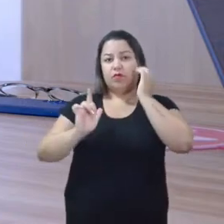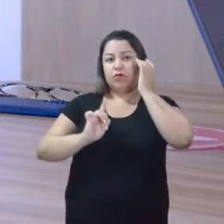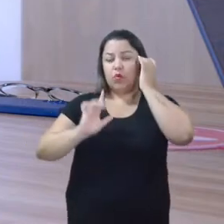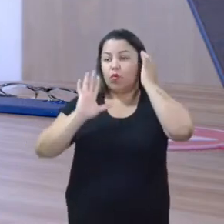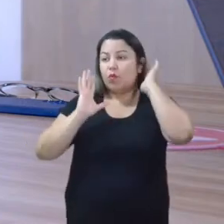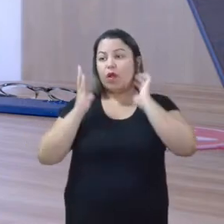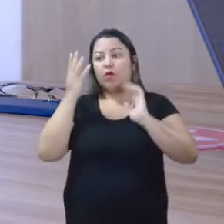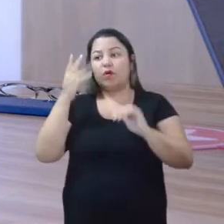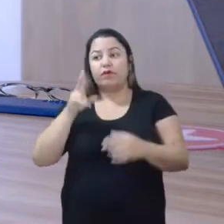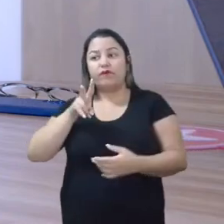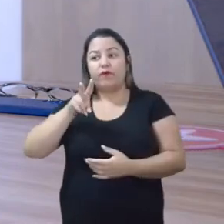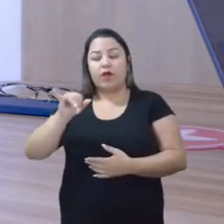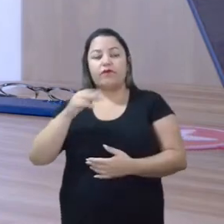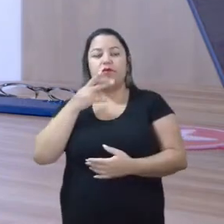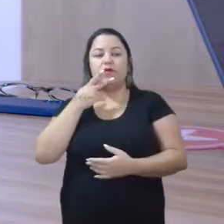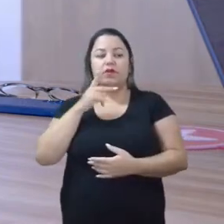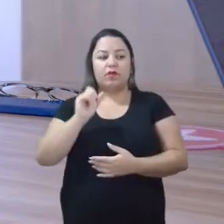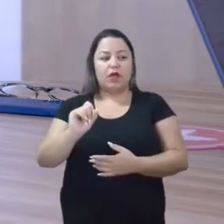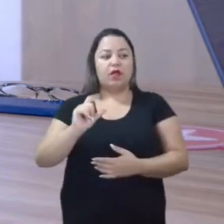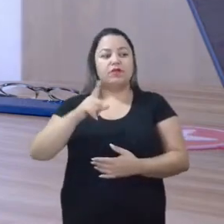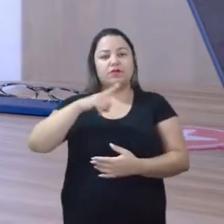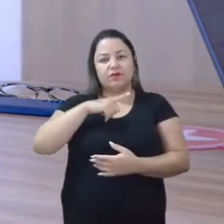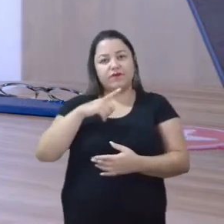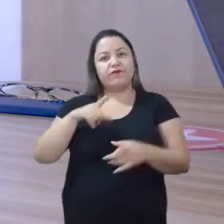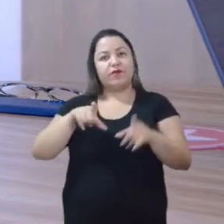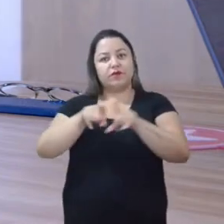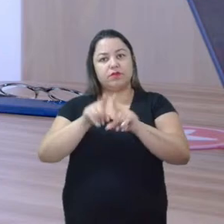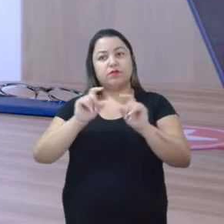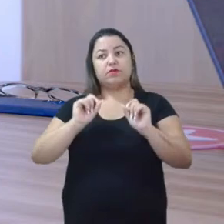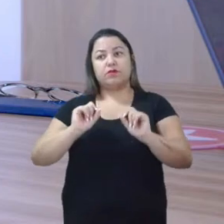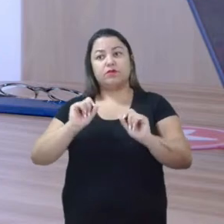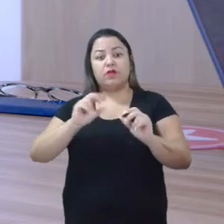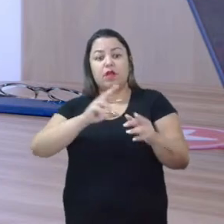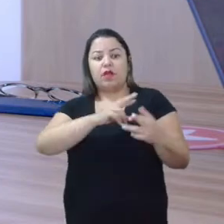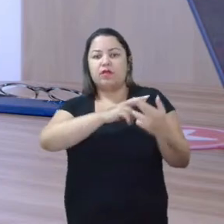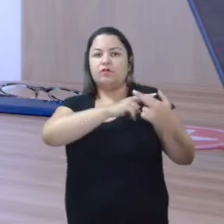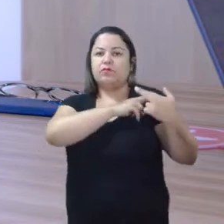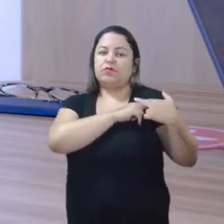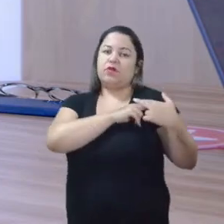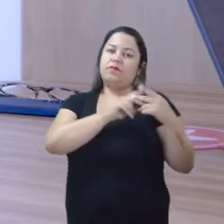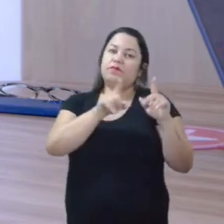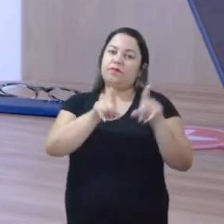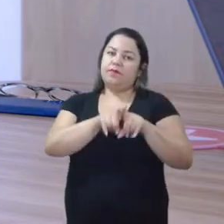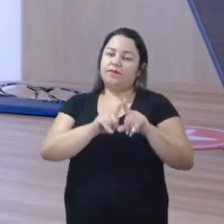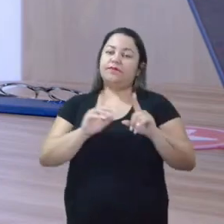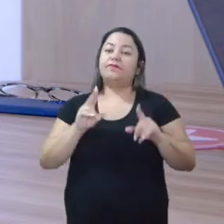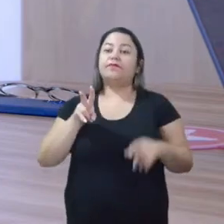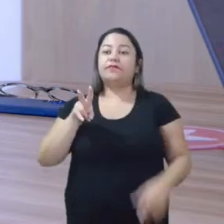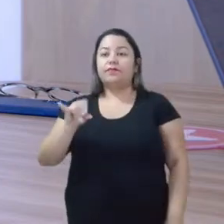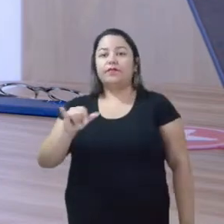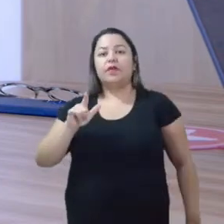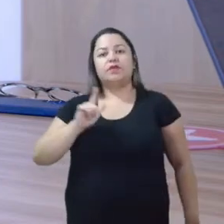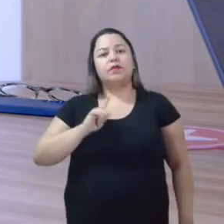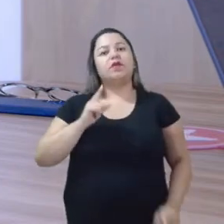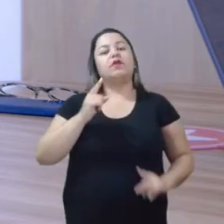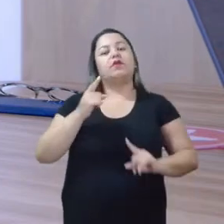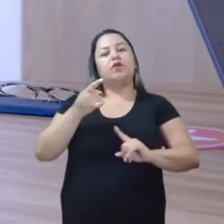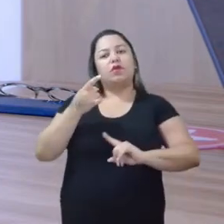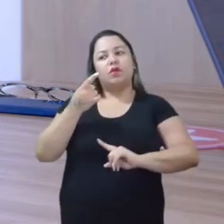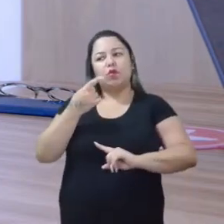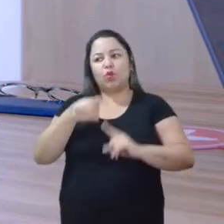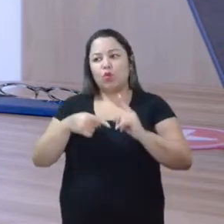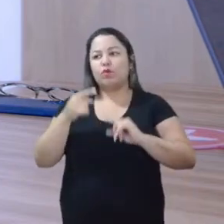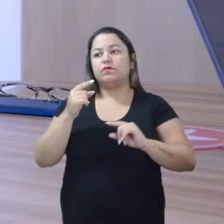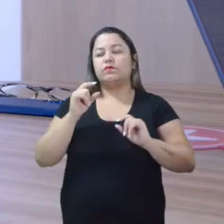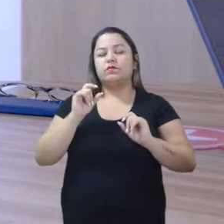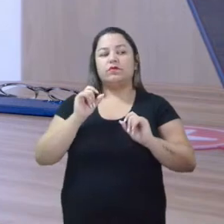dizer que elas têm que fazer a fiscalização, senão elas vão ser responsabilizadas pelo conteúdo, e elas vão ter que construir isso. Se a gente não constrói isso pela